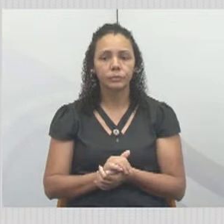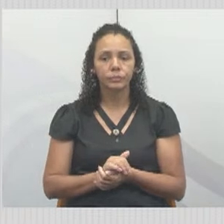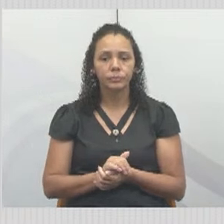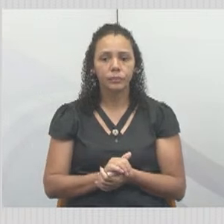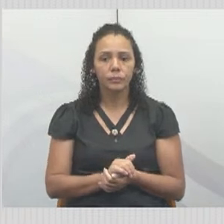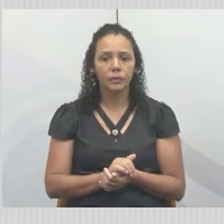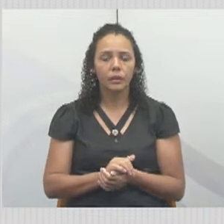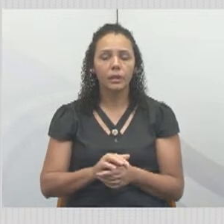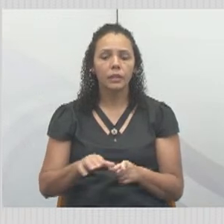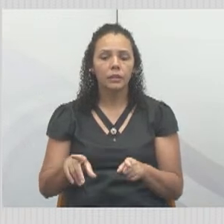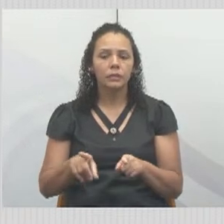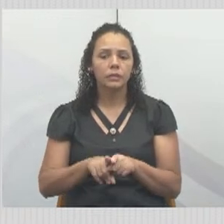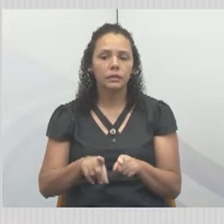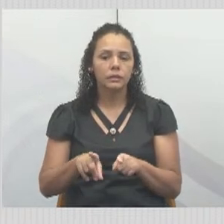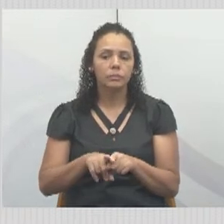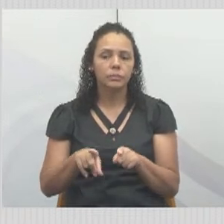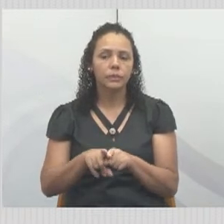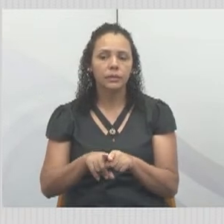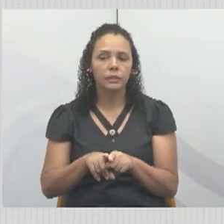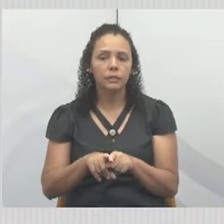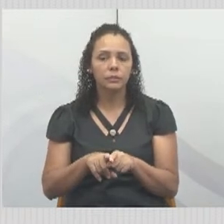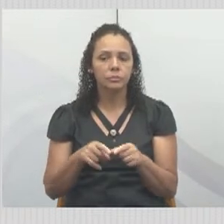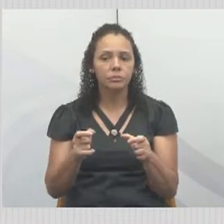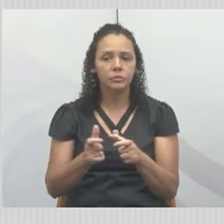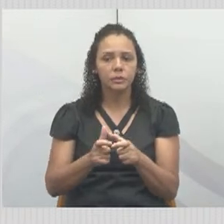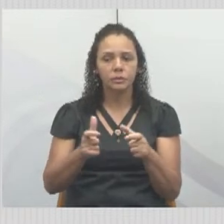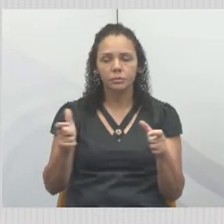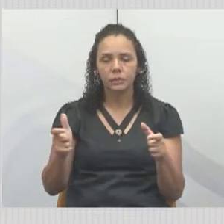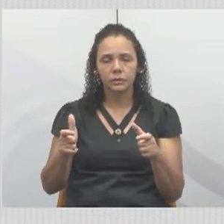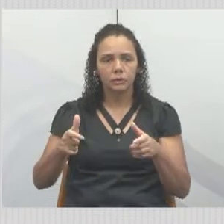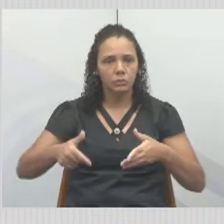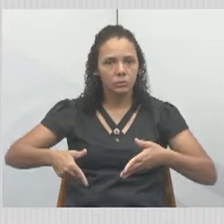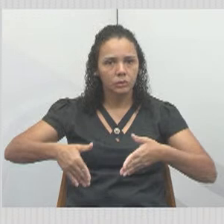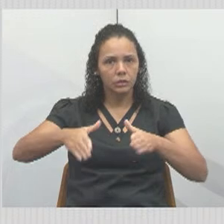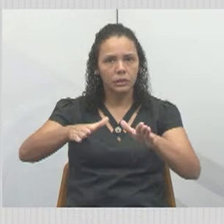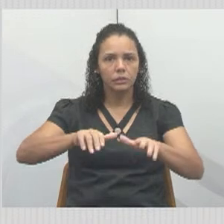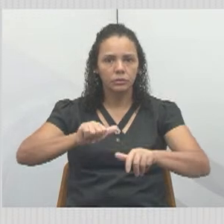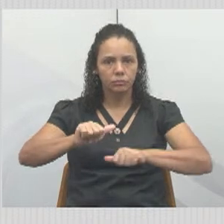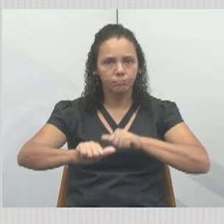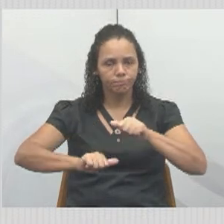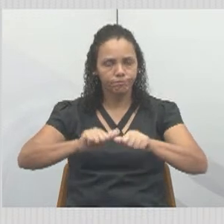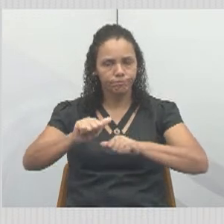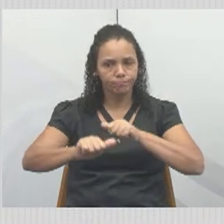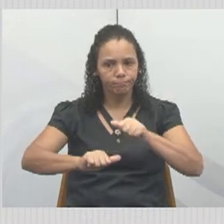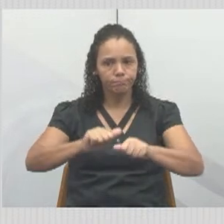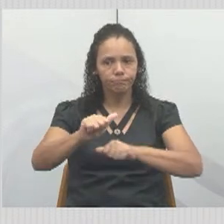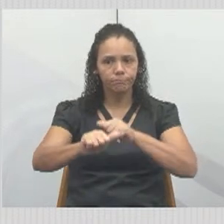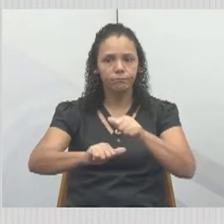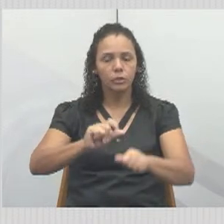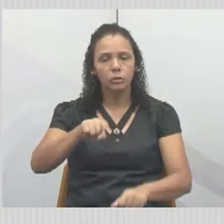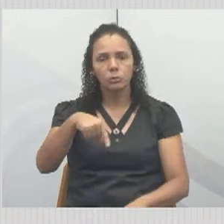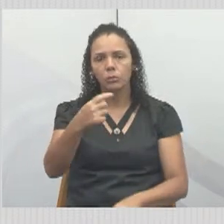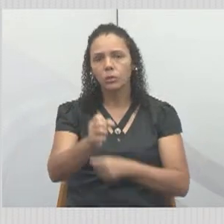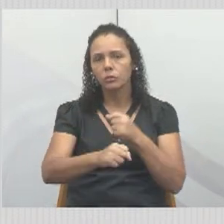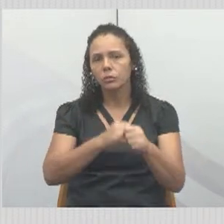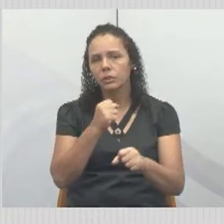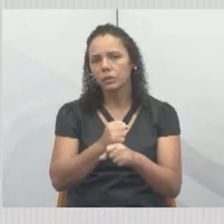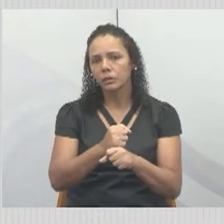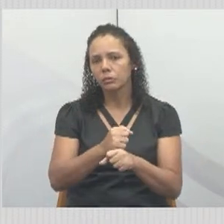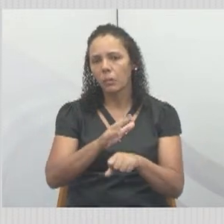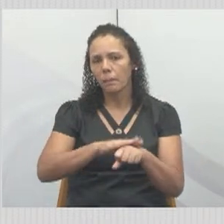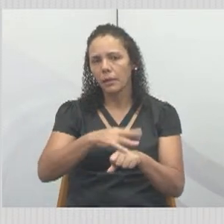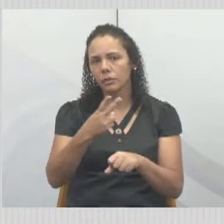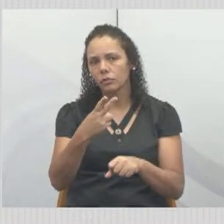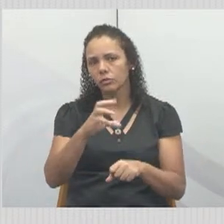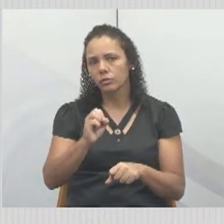do transporte público e também a expansão de ciclovias. No próximo ano, a gente deve completar aí um aumento de mais de 20